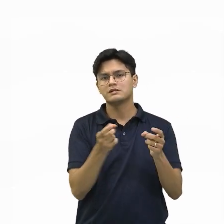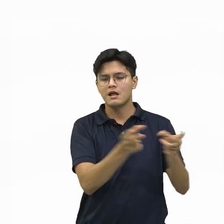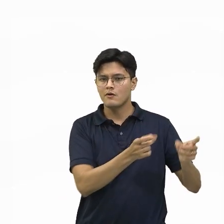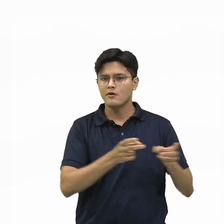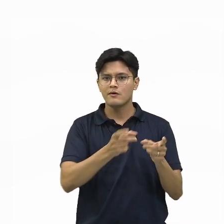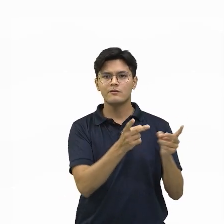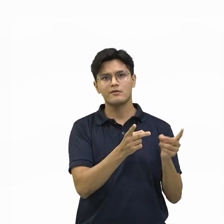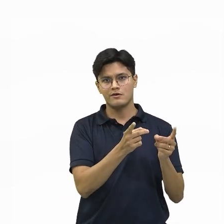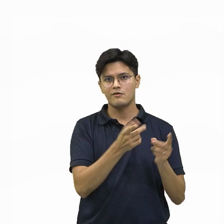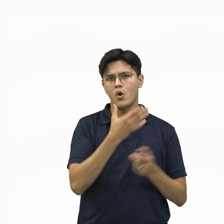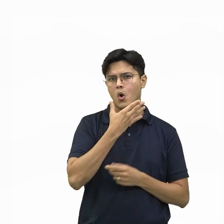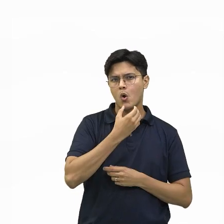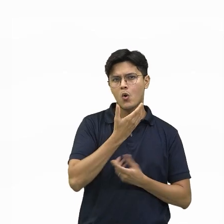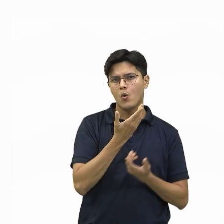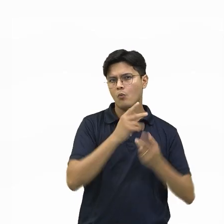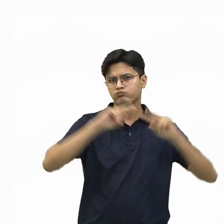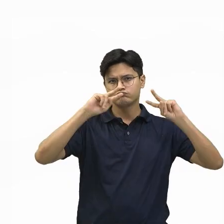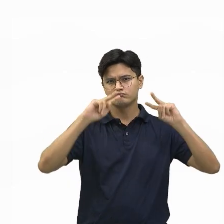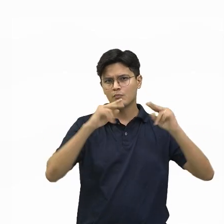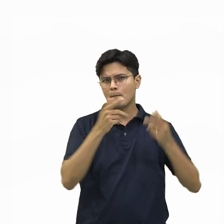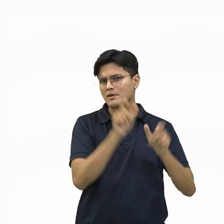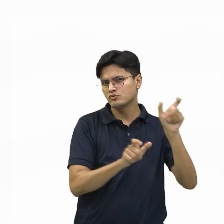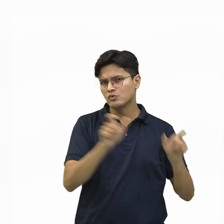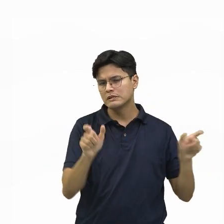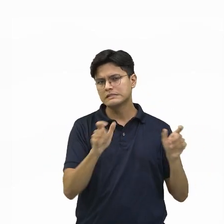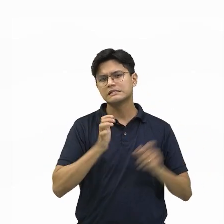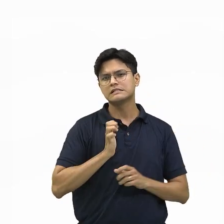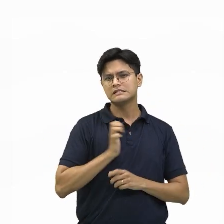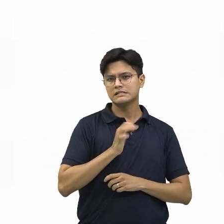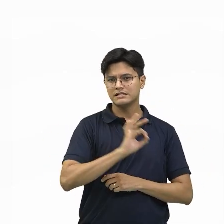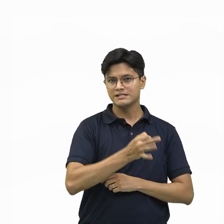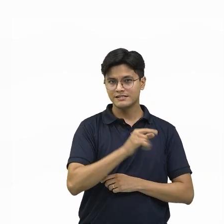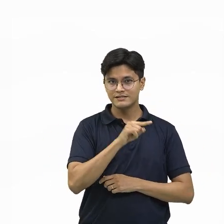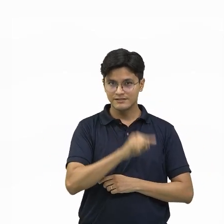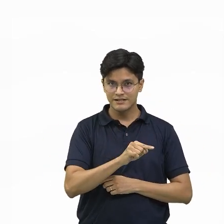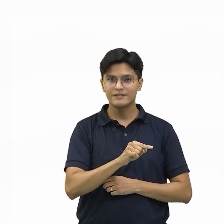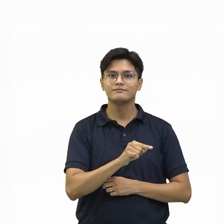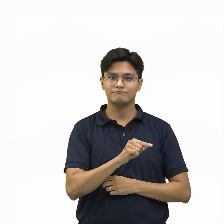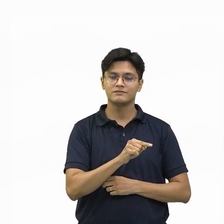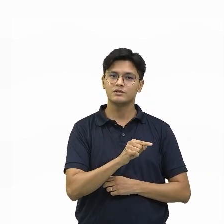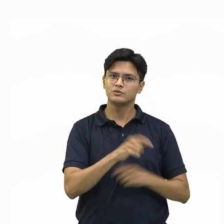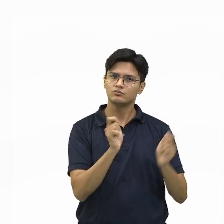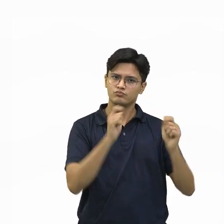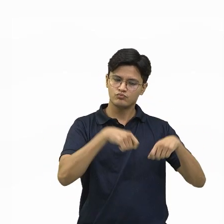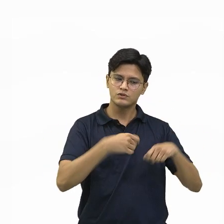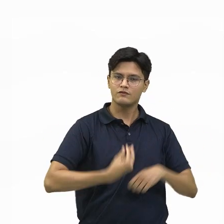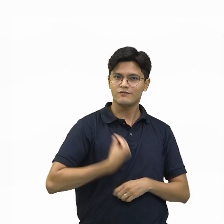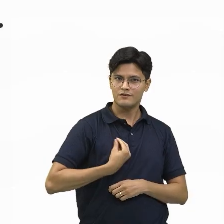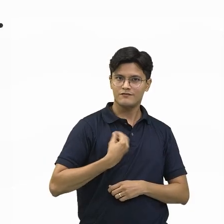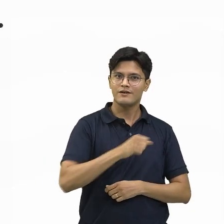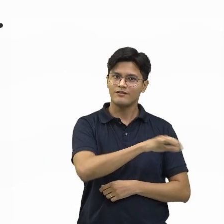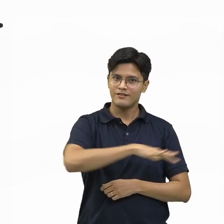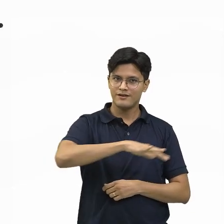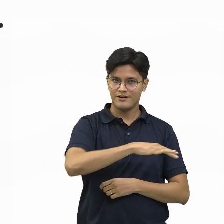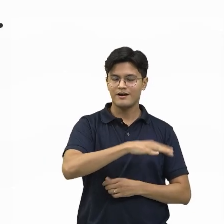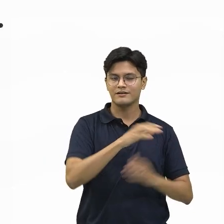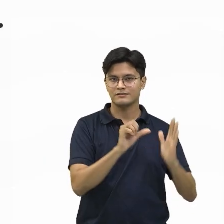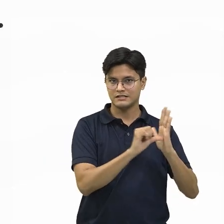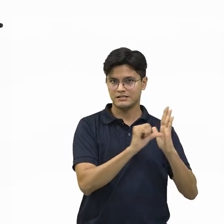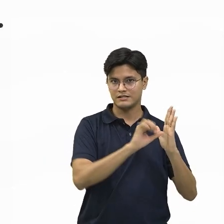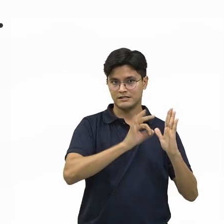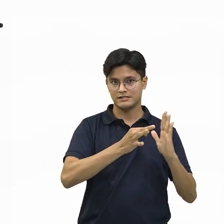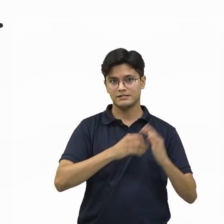e que eram aceitos dentro da cidade-estado de Atenas. No campo educacional, você